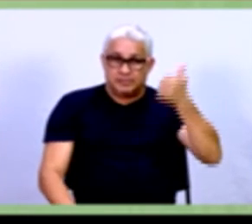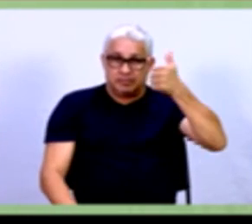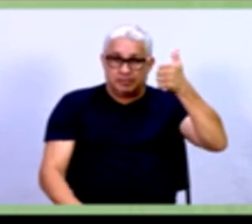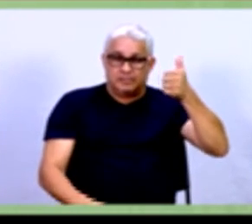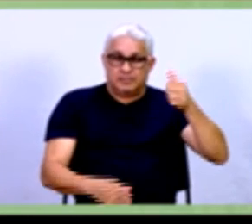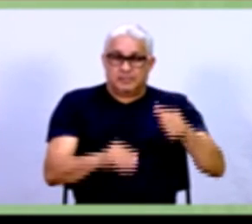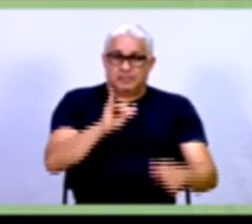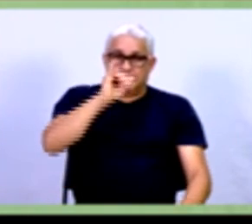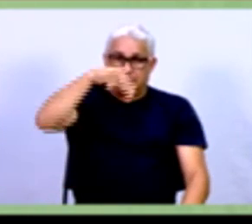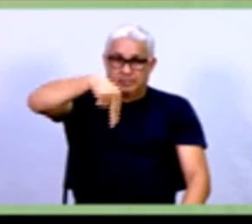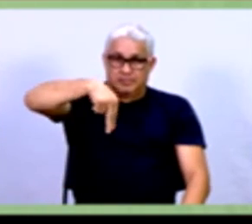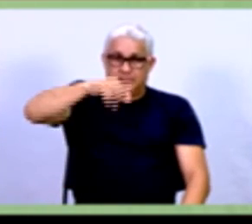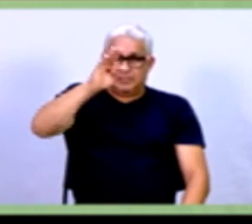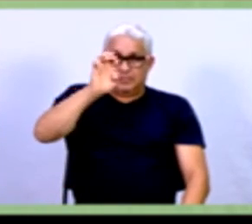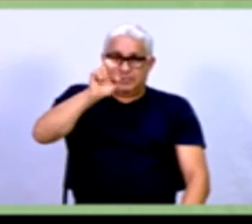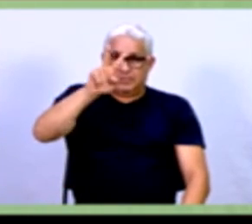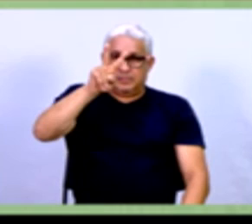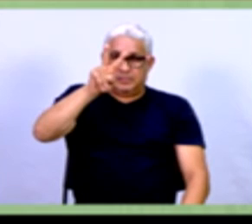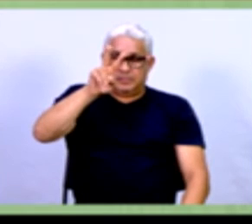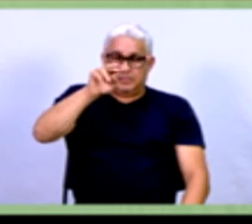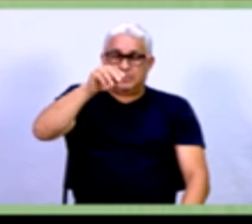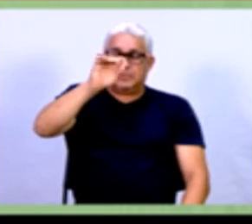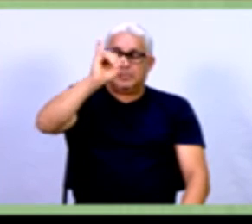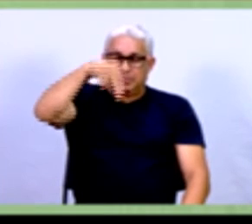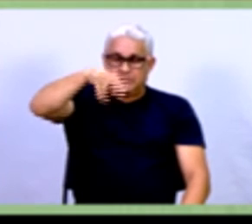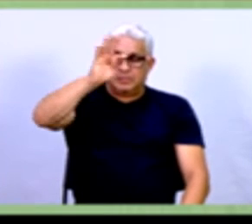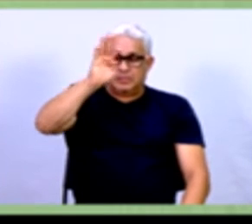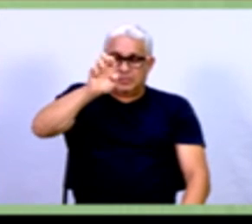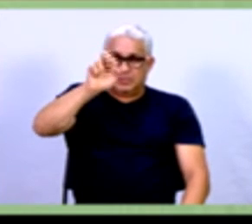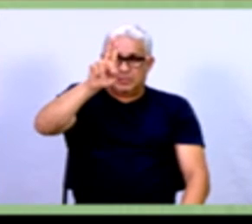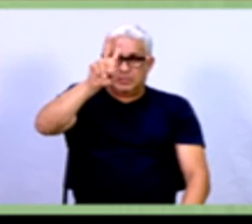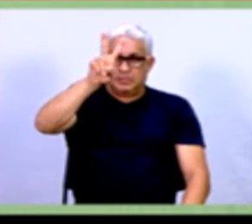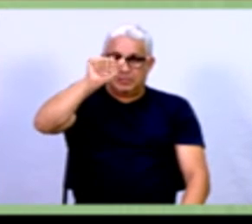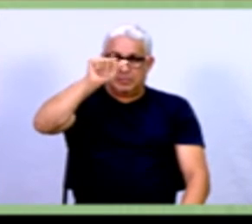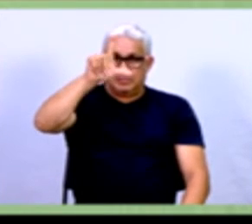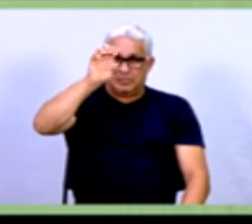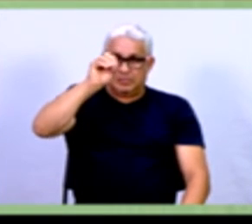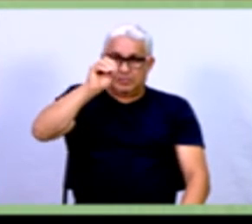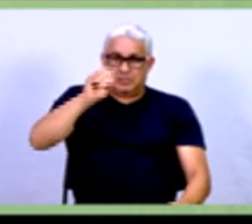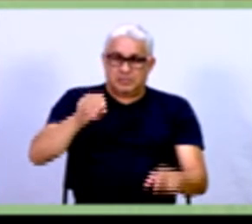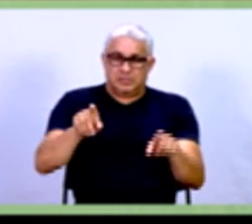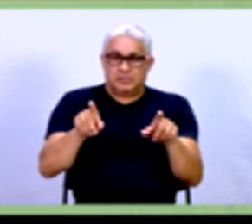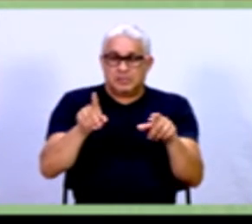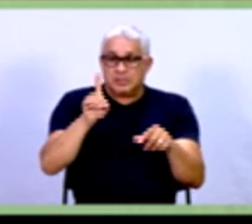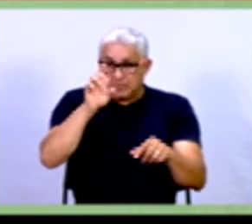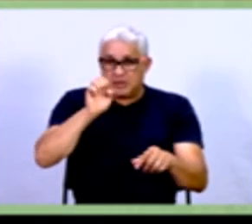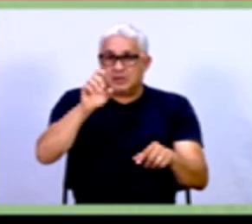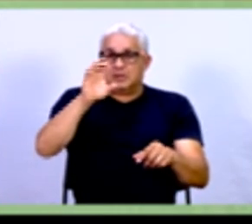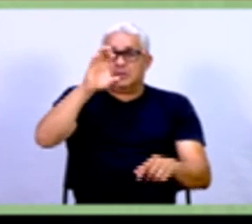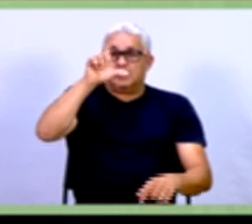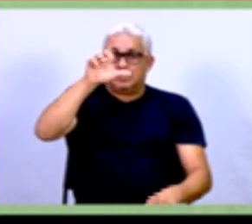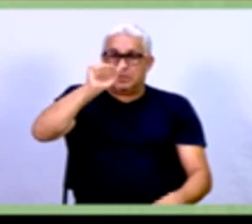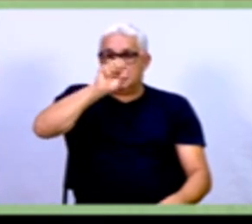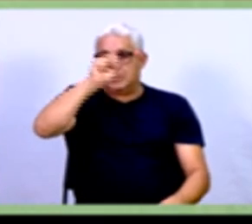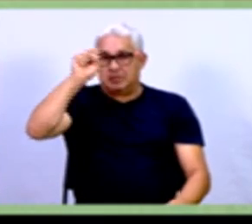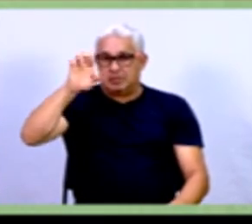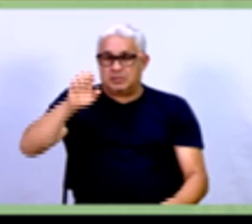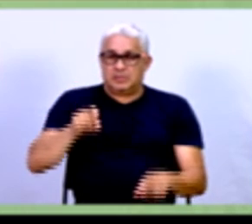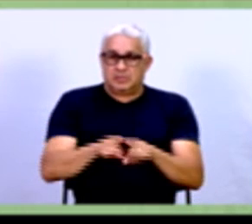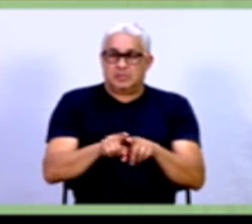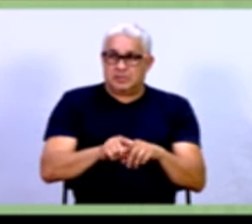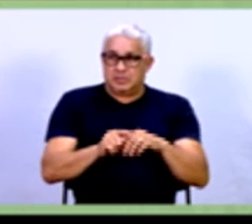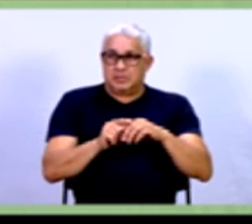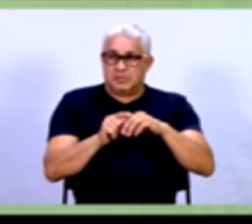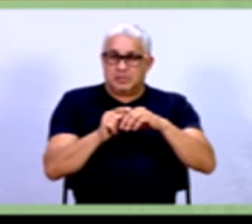classes. Então, a gente vai ter 5 intervalos e a gente vai encontrar o limite inferior e o superior do nosso primeiro